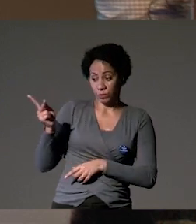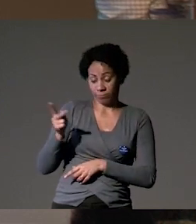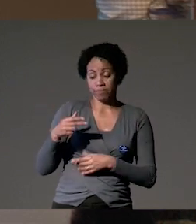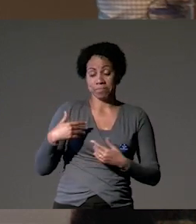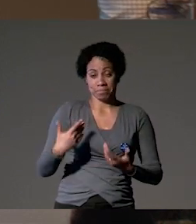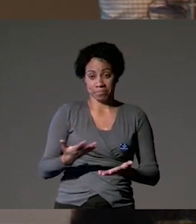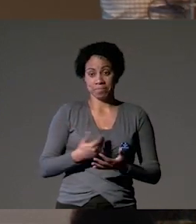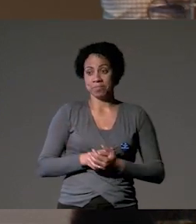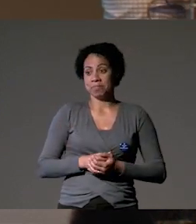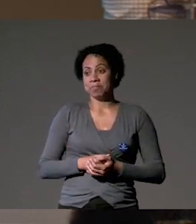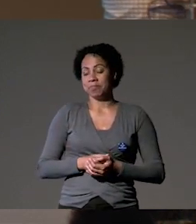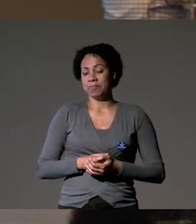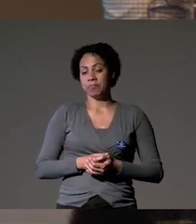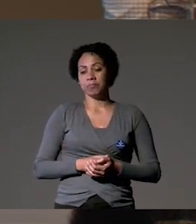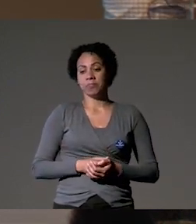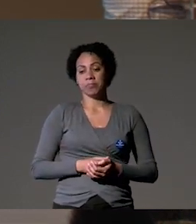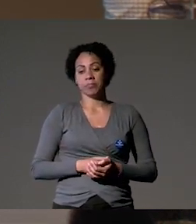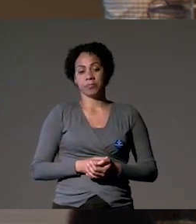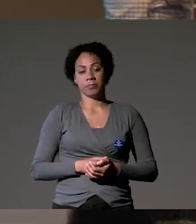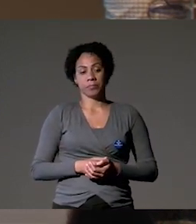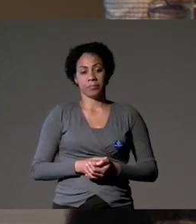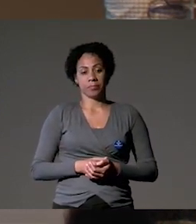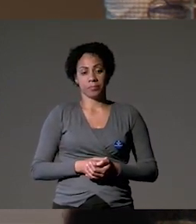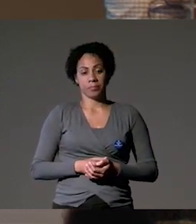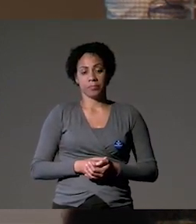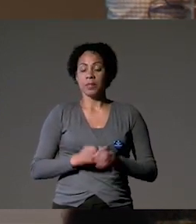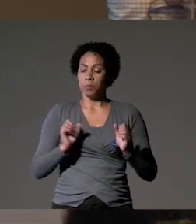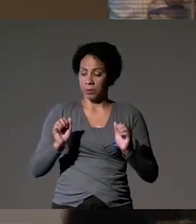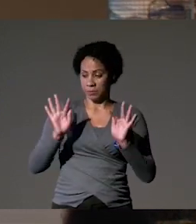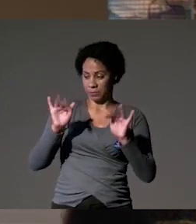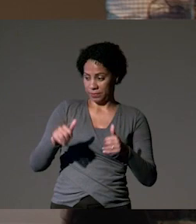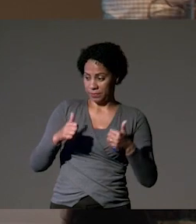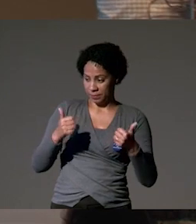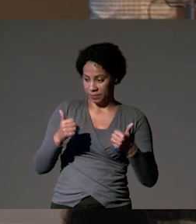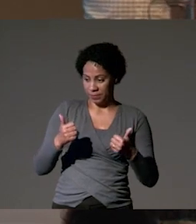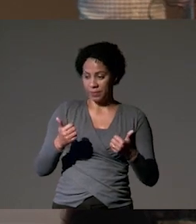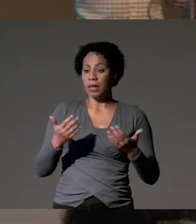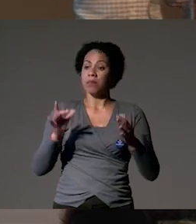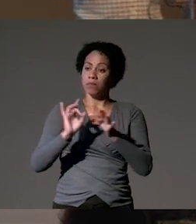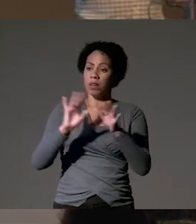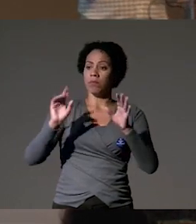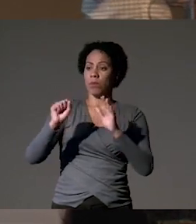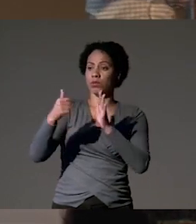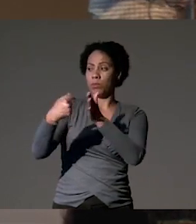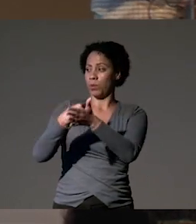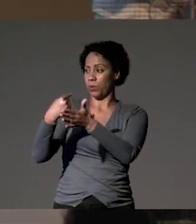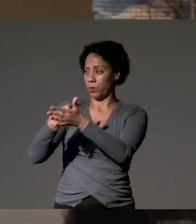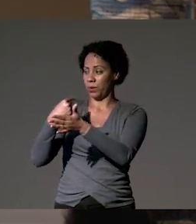Podemos parar por aqui e abrir perguntas.